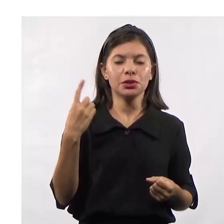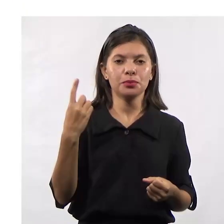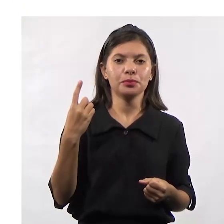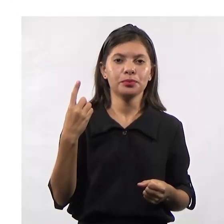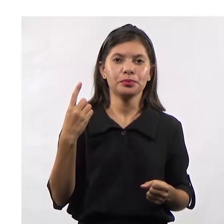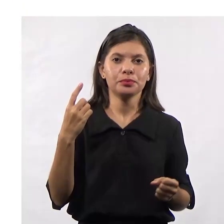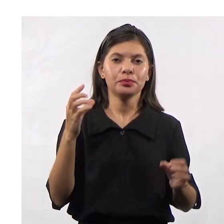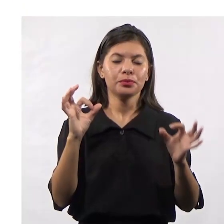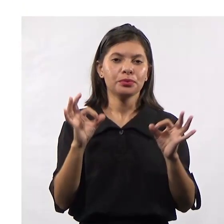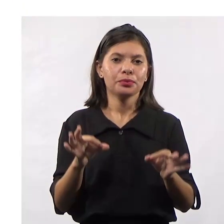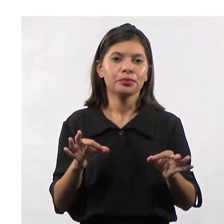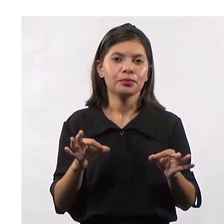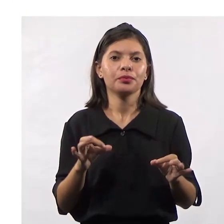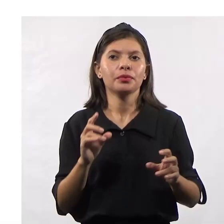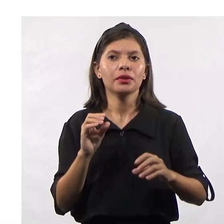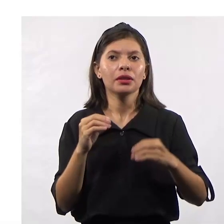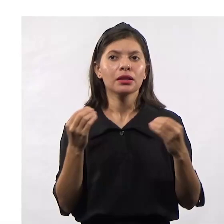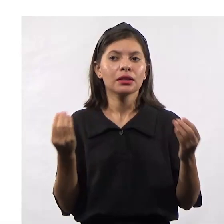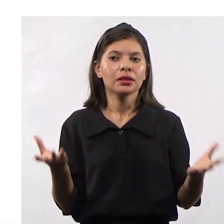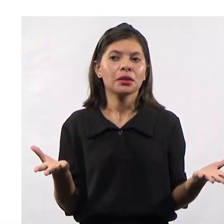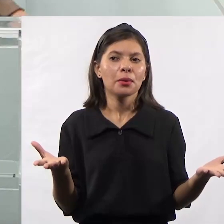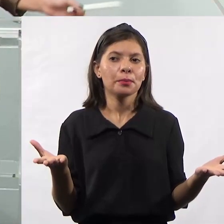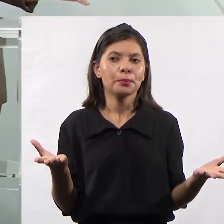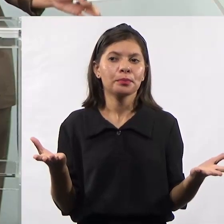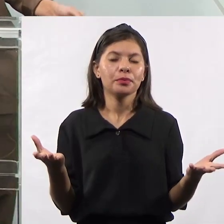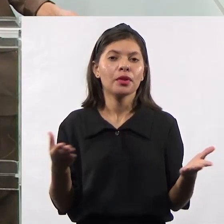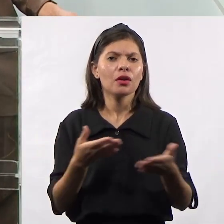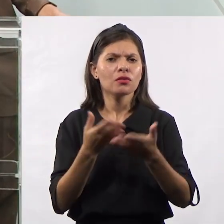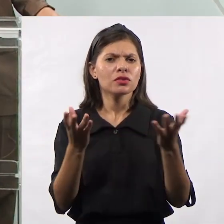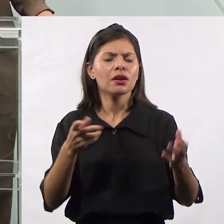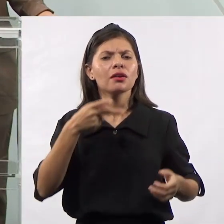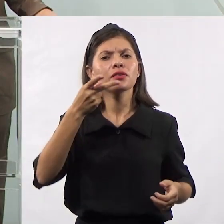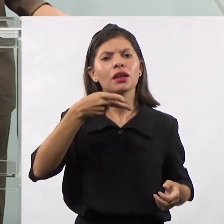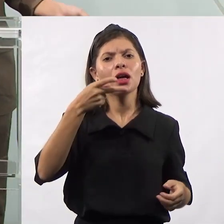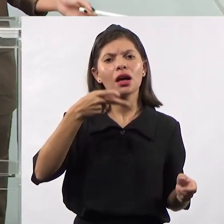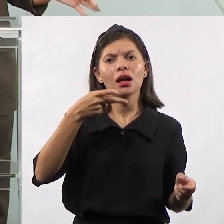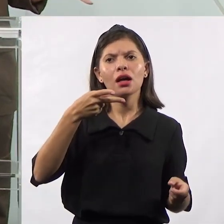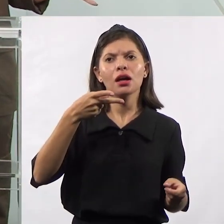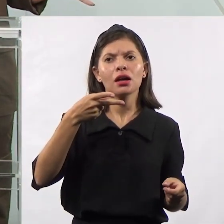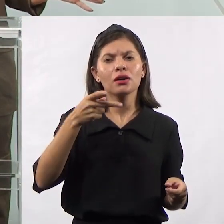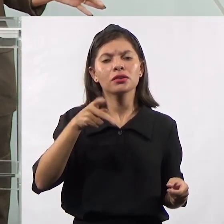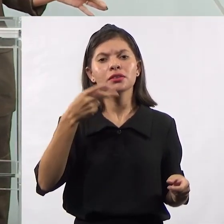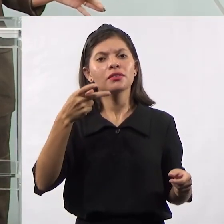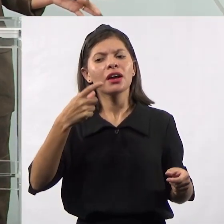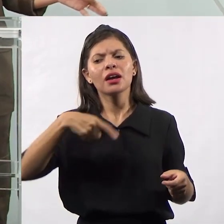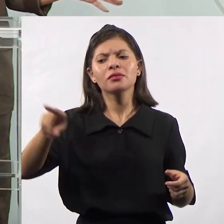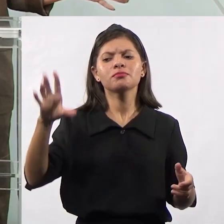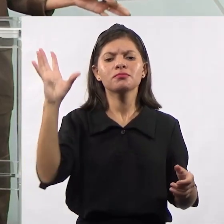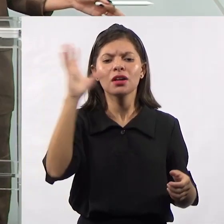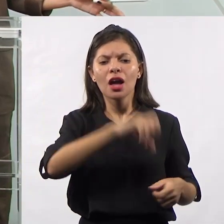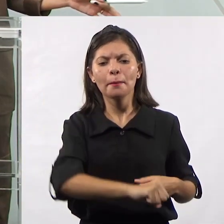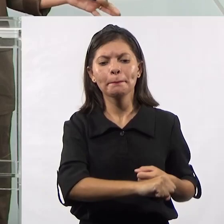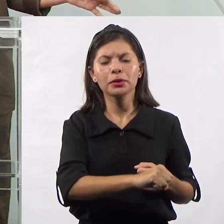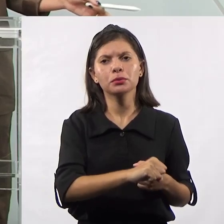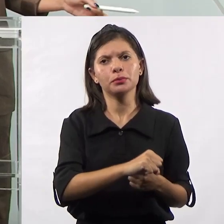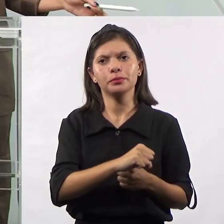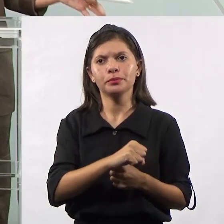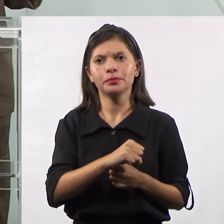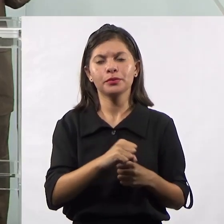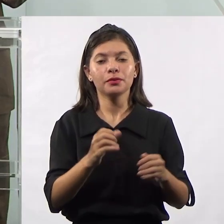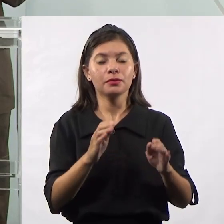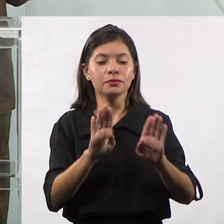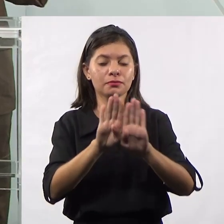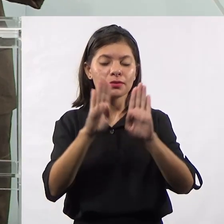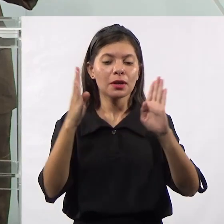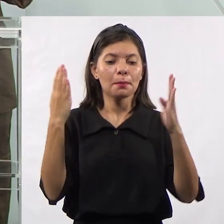fase única, tá? Então, é isso. Você vai falar lá, você foi inabilitado, aí você vai imediatamente falar, quero